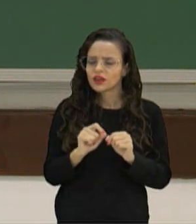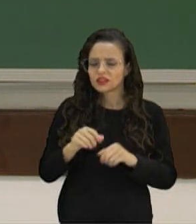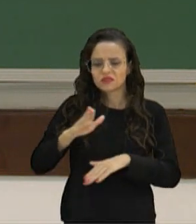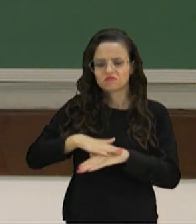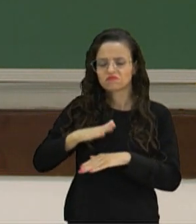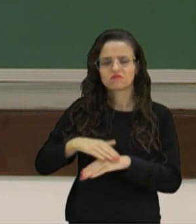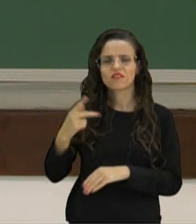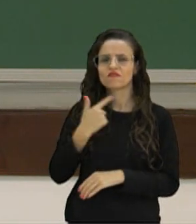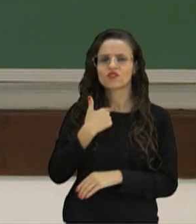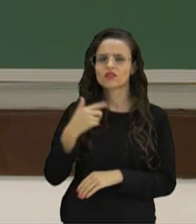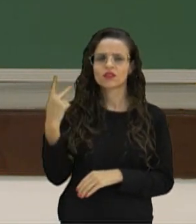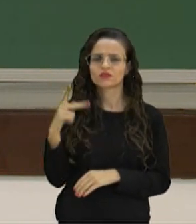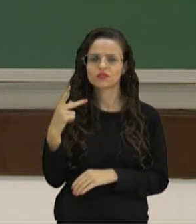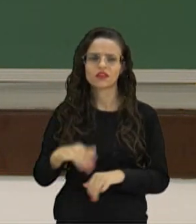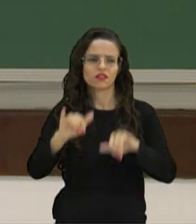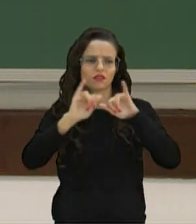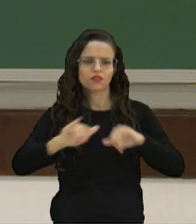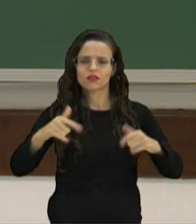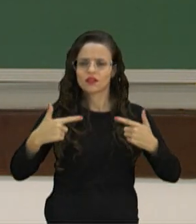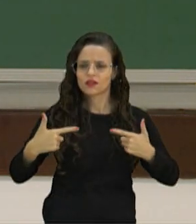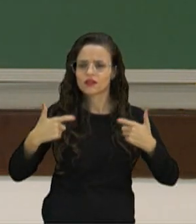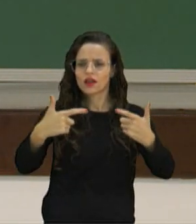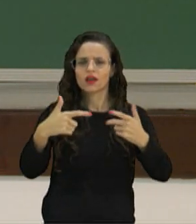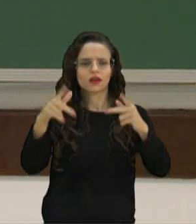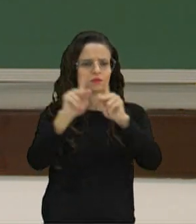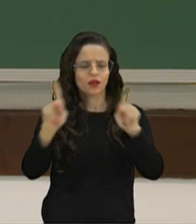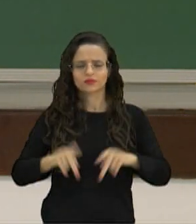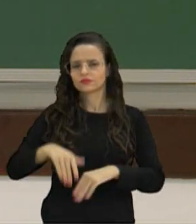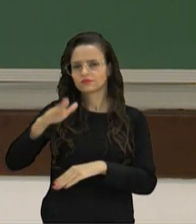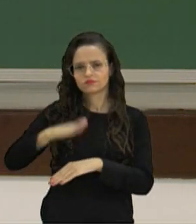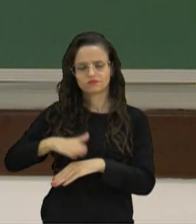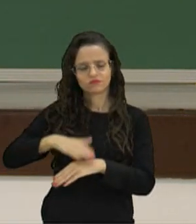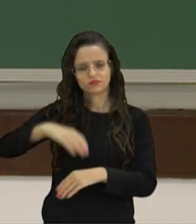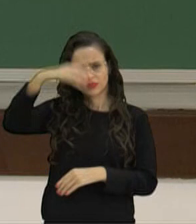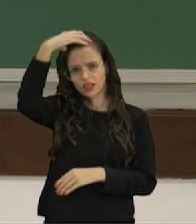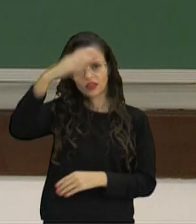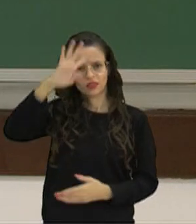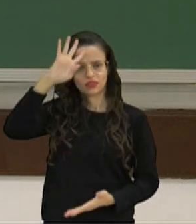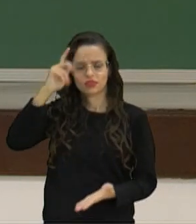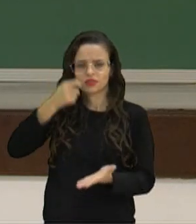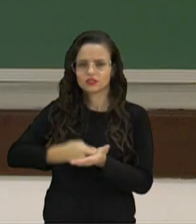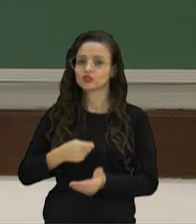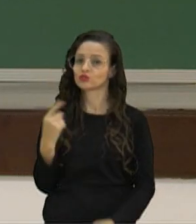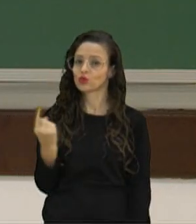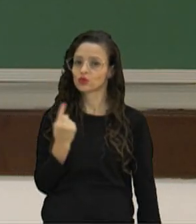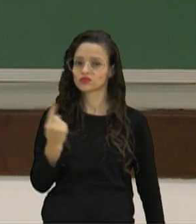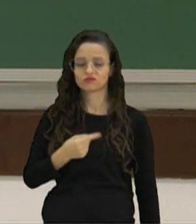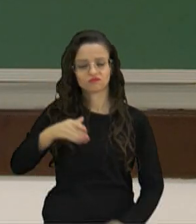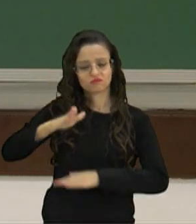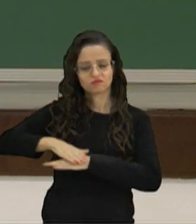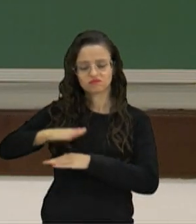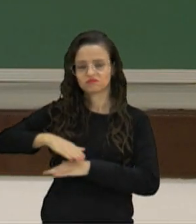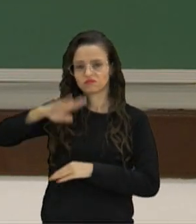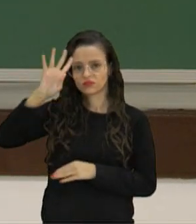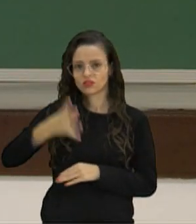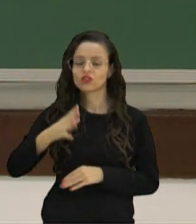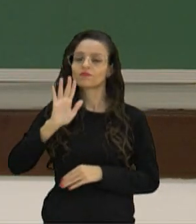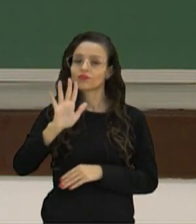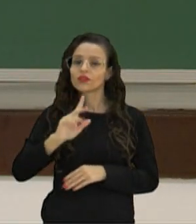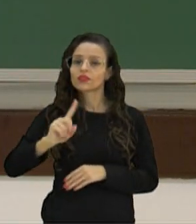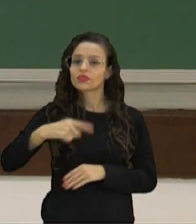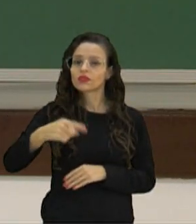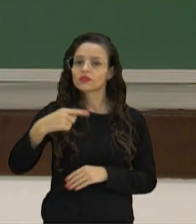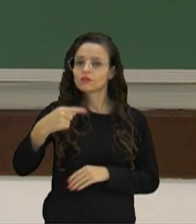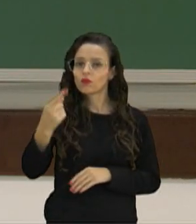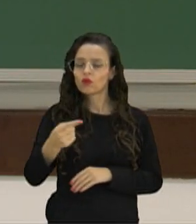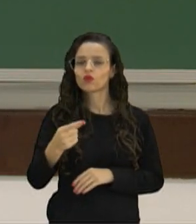ele quisesse, né? Declarar guerra e paz. Era o monarca quem decidia isso sozinho, por conta própria. Só depois, mais